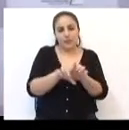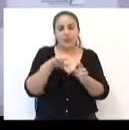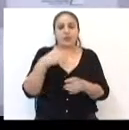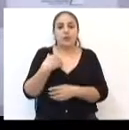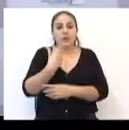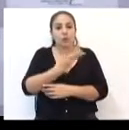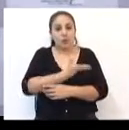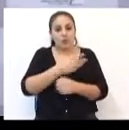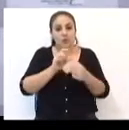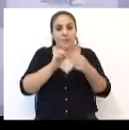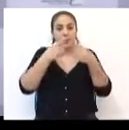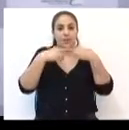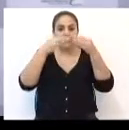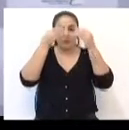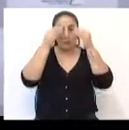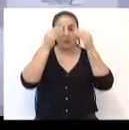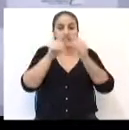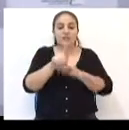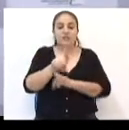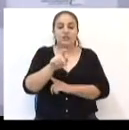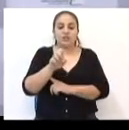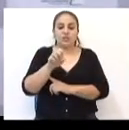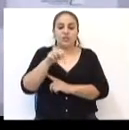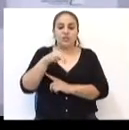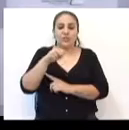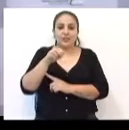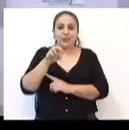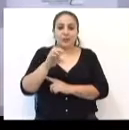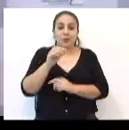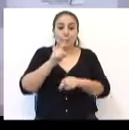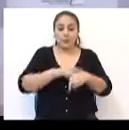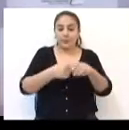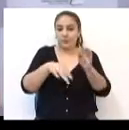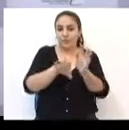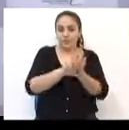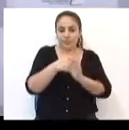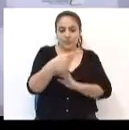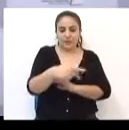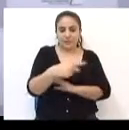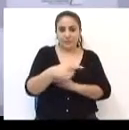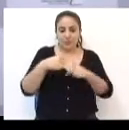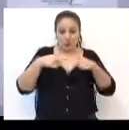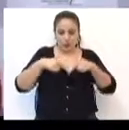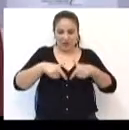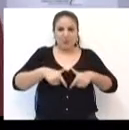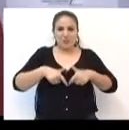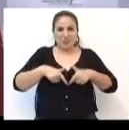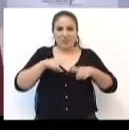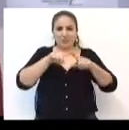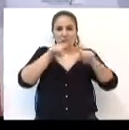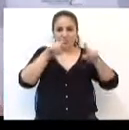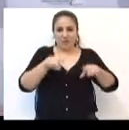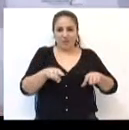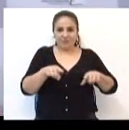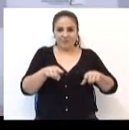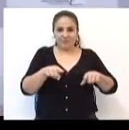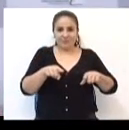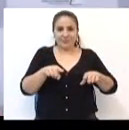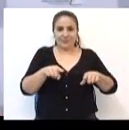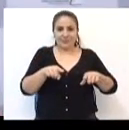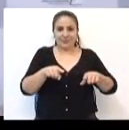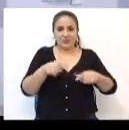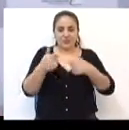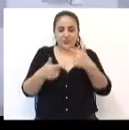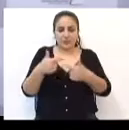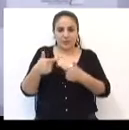Deixamos aí a linguagem inclusiva de gênero. Quando chegamos na casa, os crachazinhos dos funcionários,